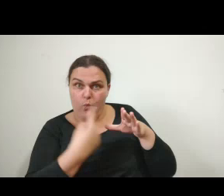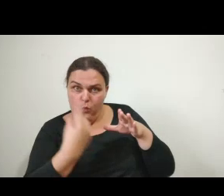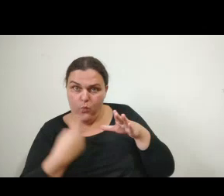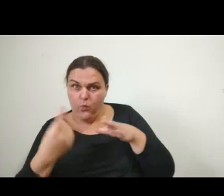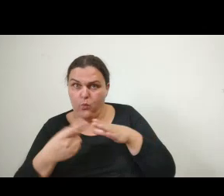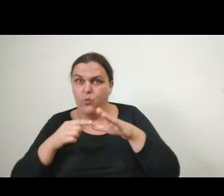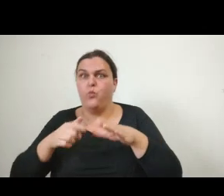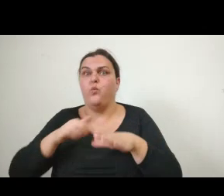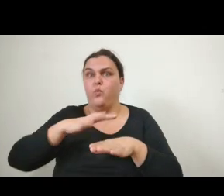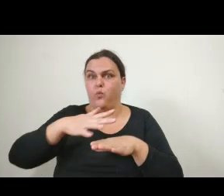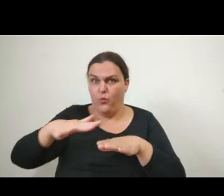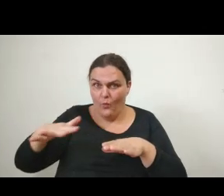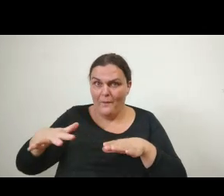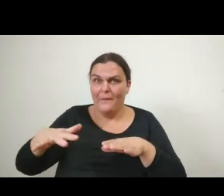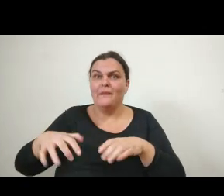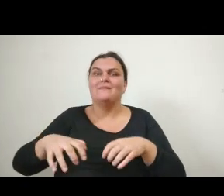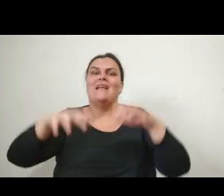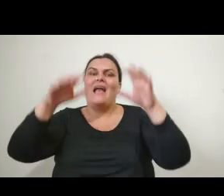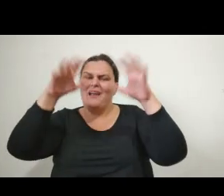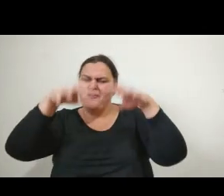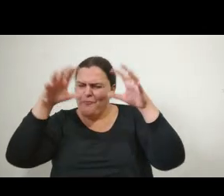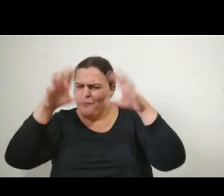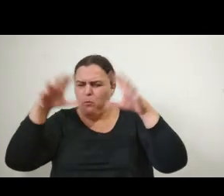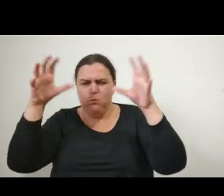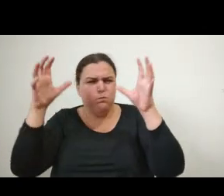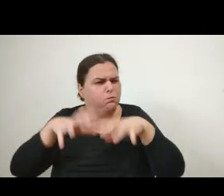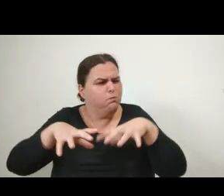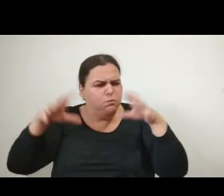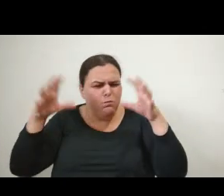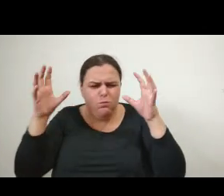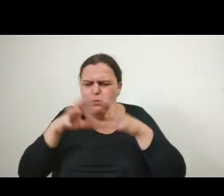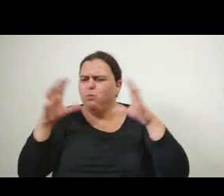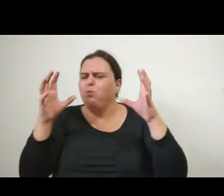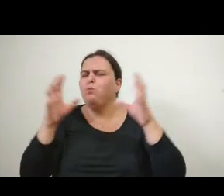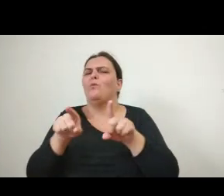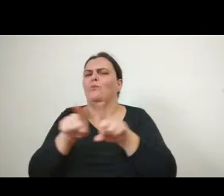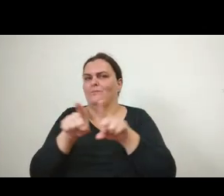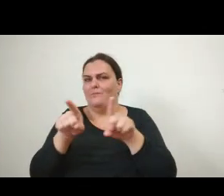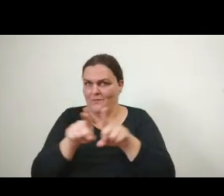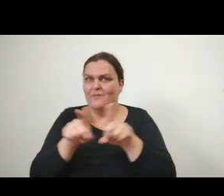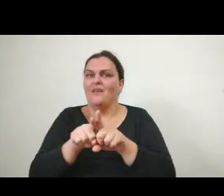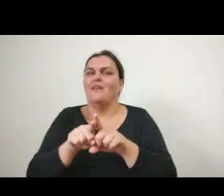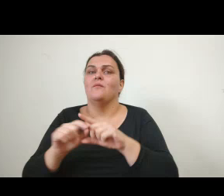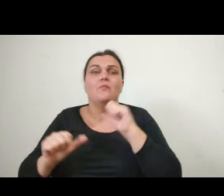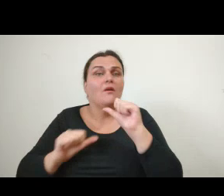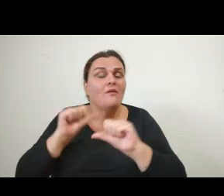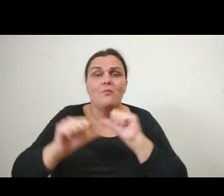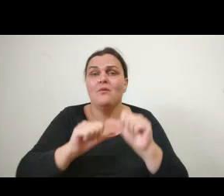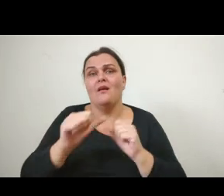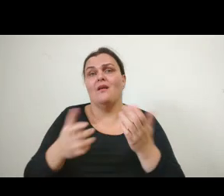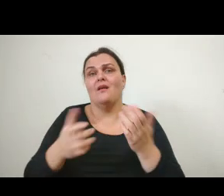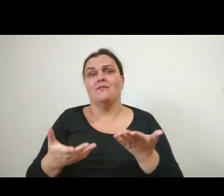E aí, ó, pesquisas indicam, né, que esses eventos climáticos extremos eles vão ocorrer com maior frequência e